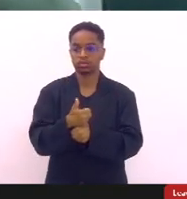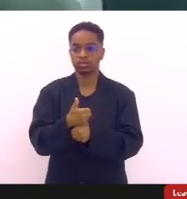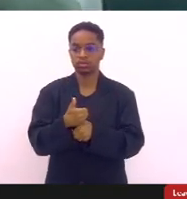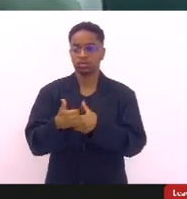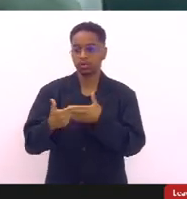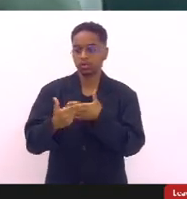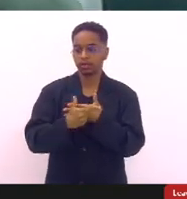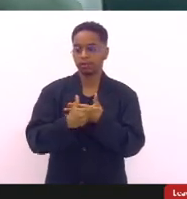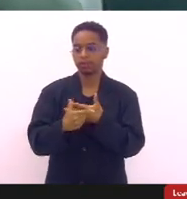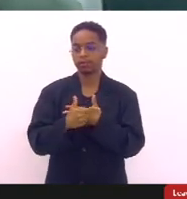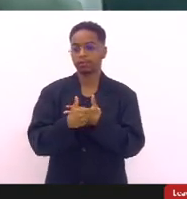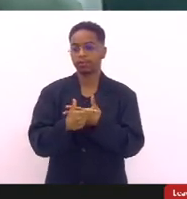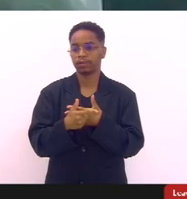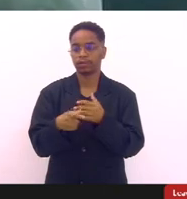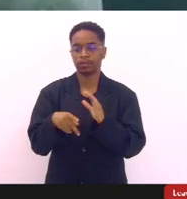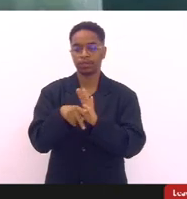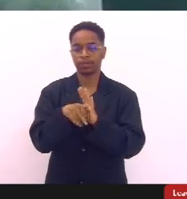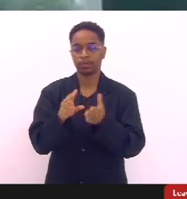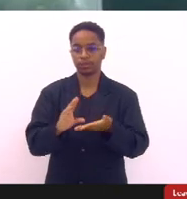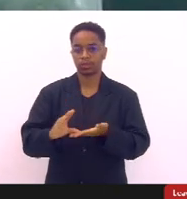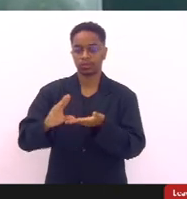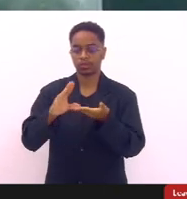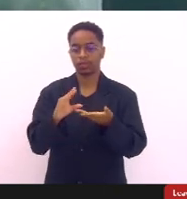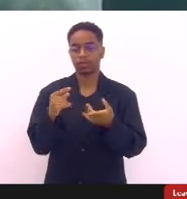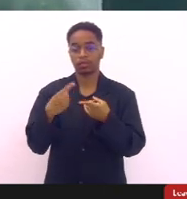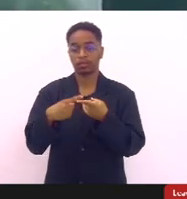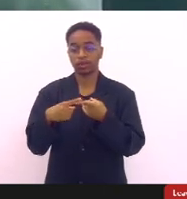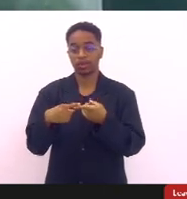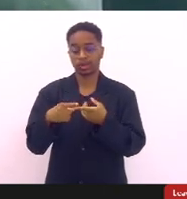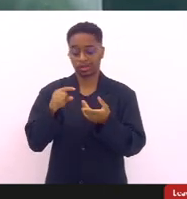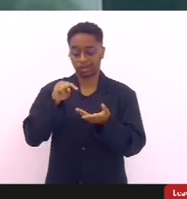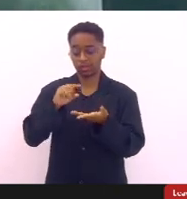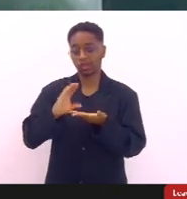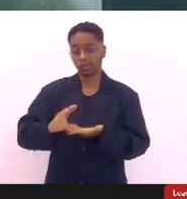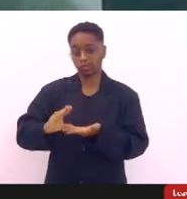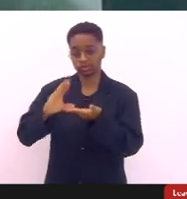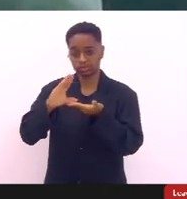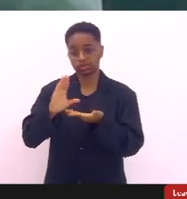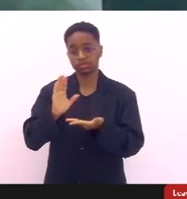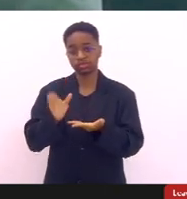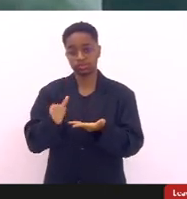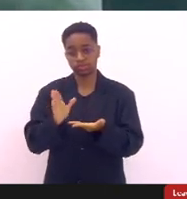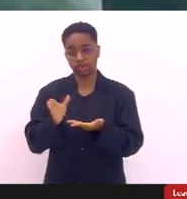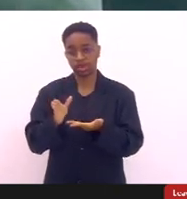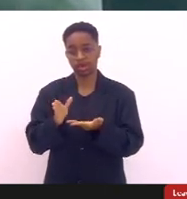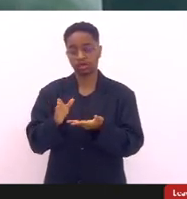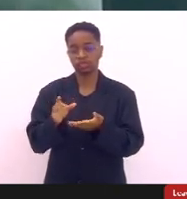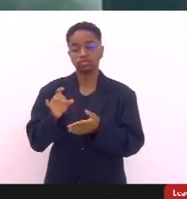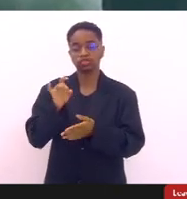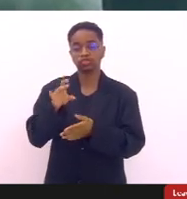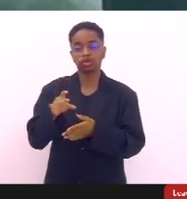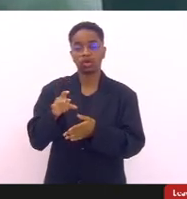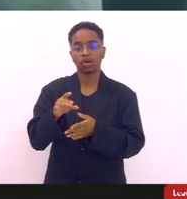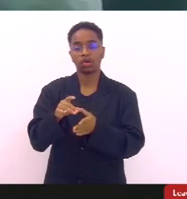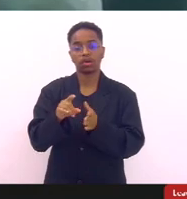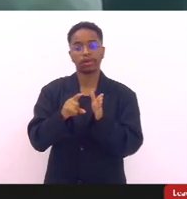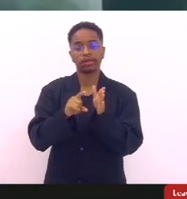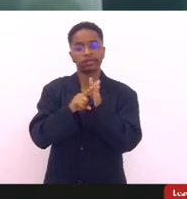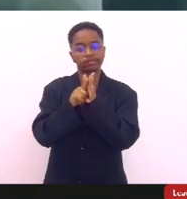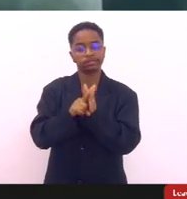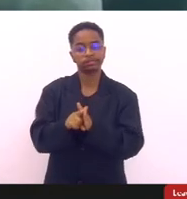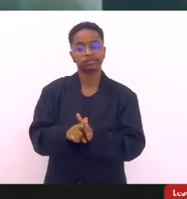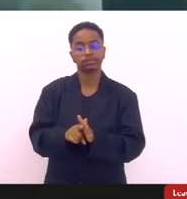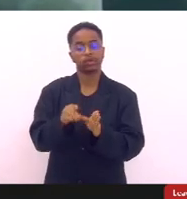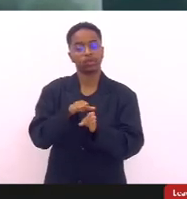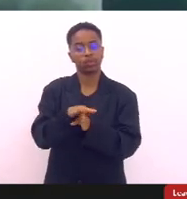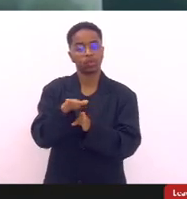função do conselho, porque o conselho já era uma instância só consultiva, não era deliberativa. Então, a gente pode criar